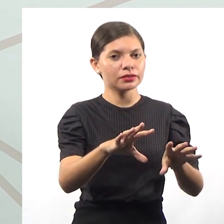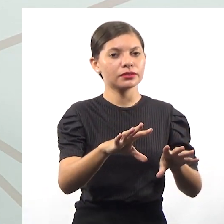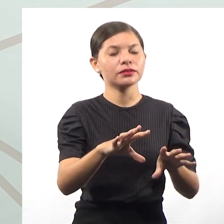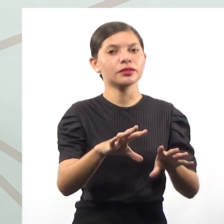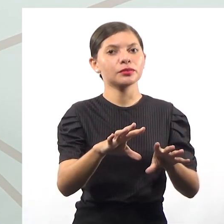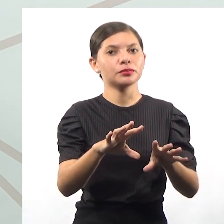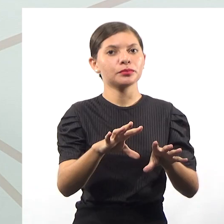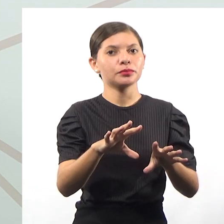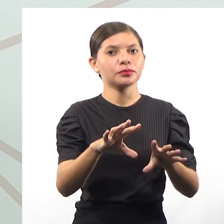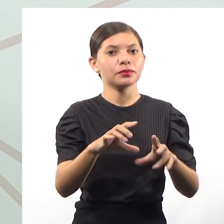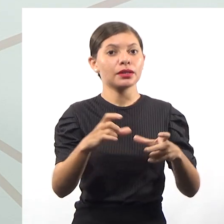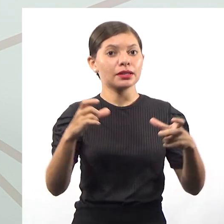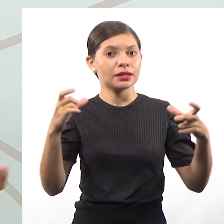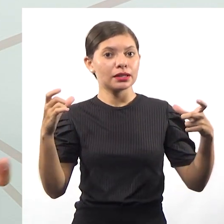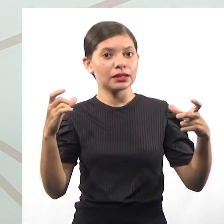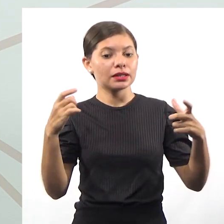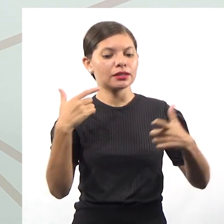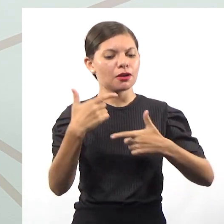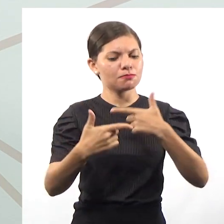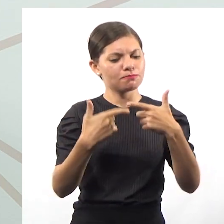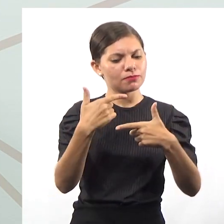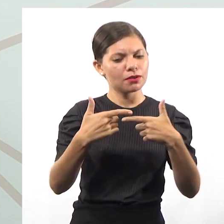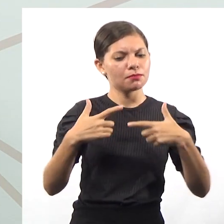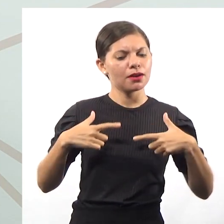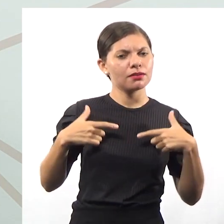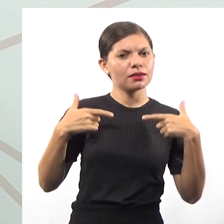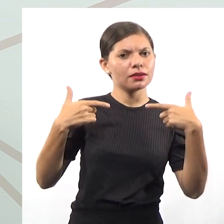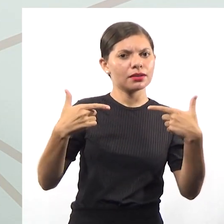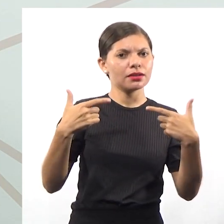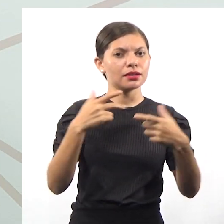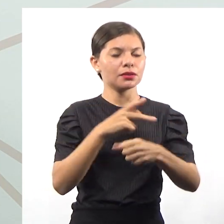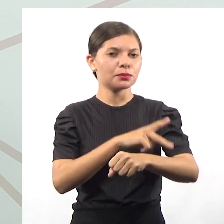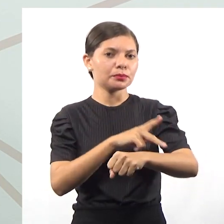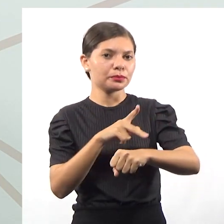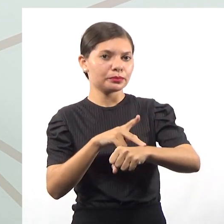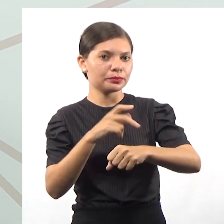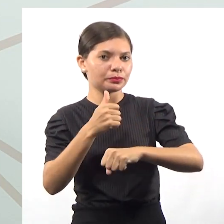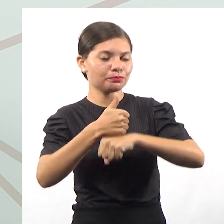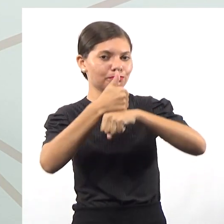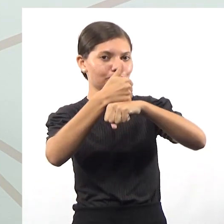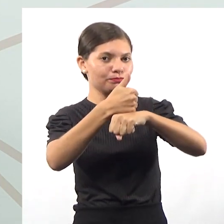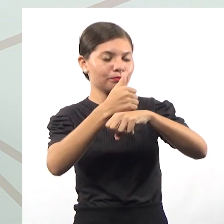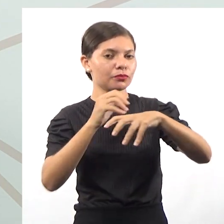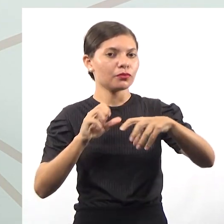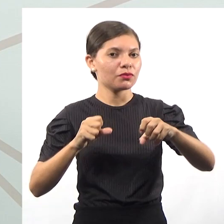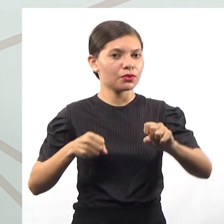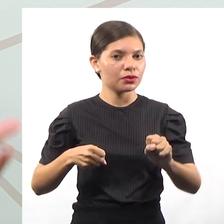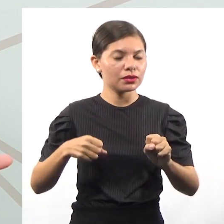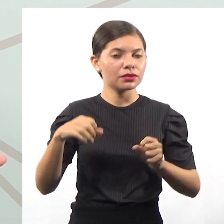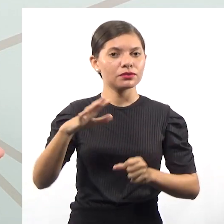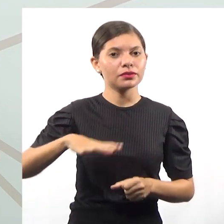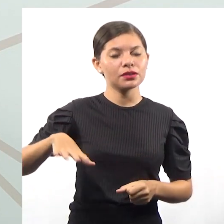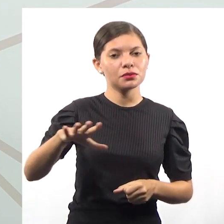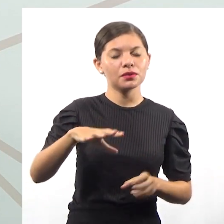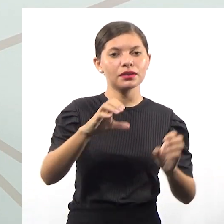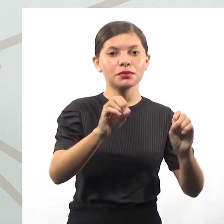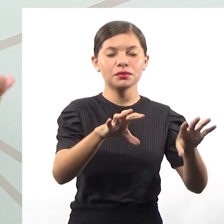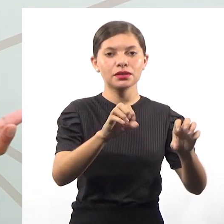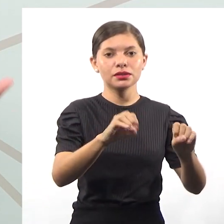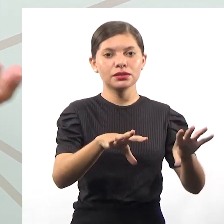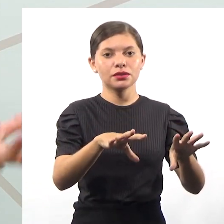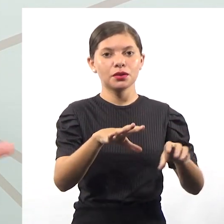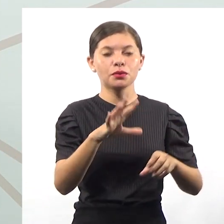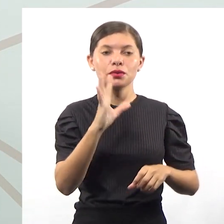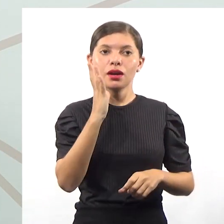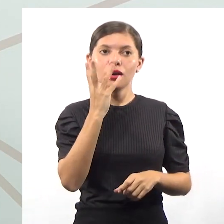que há a grande atuação do pedagogo. Então, geralmente, o pedagogo formado, ele vai atuar na educação infantil, que